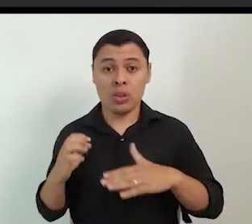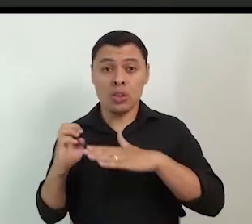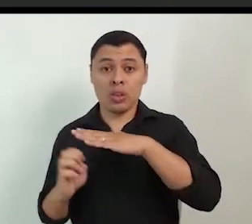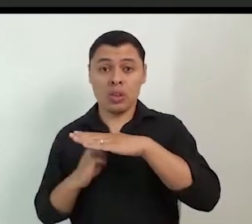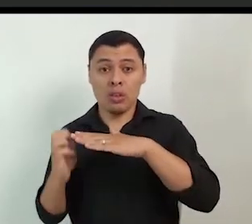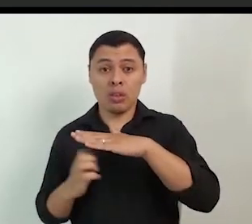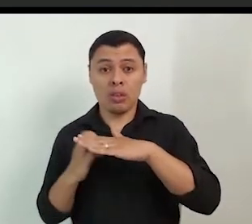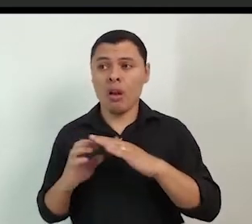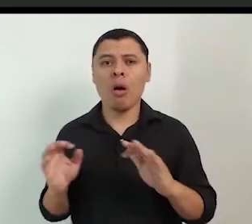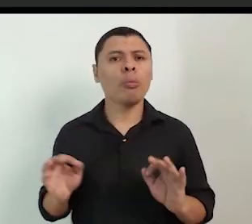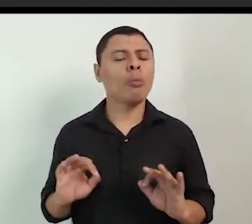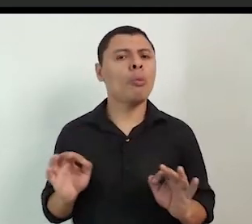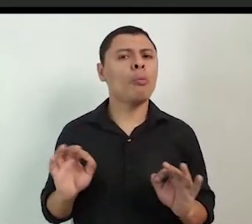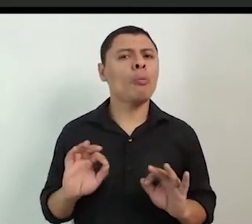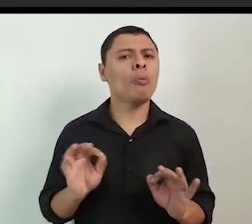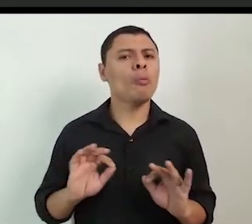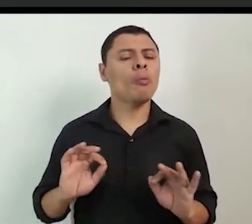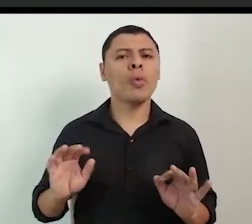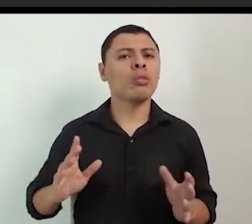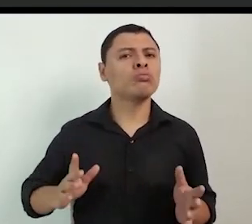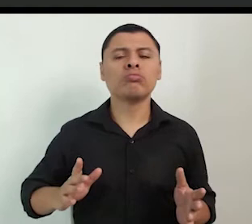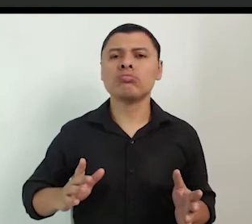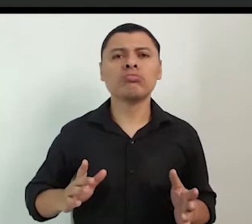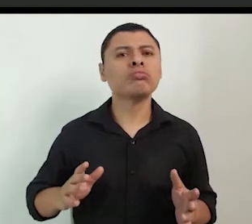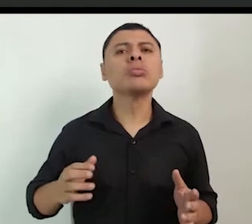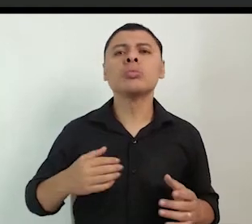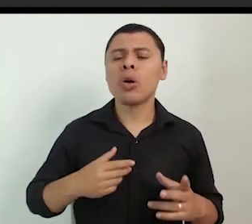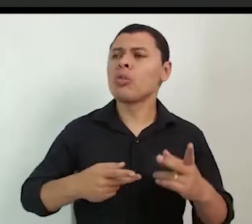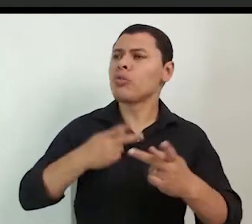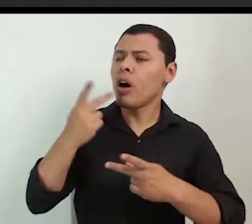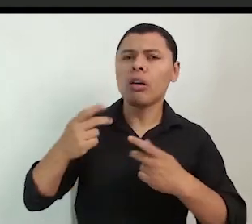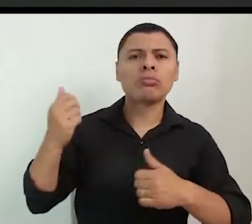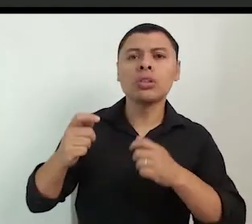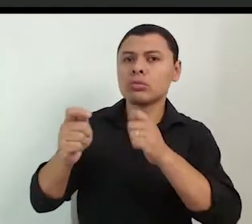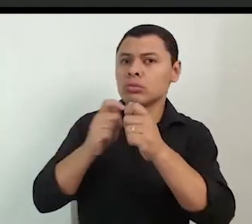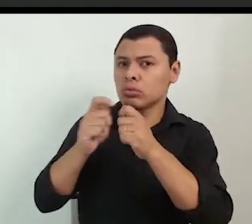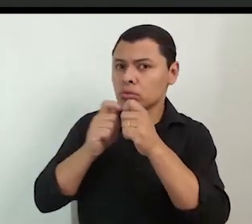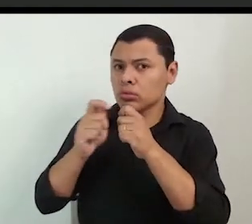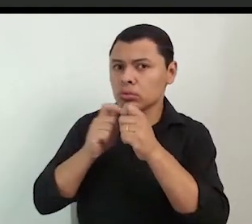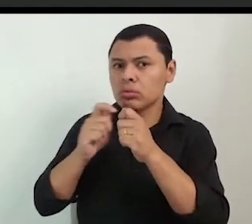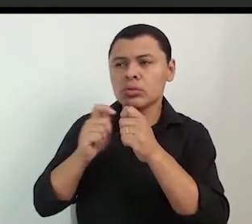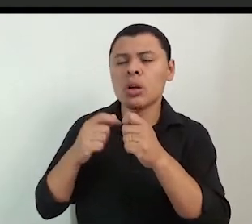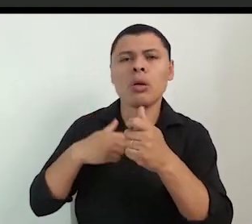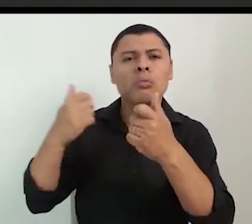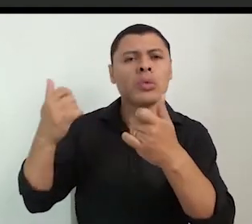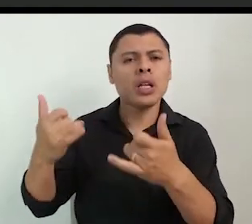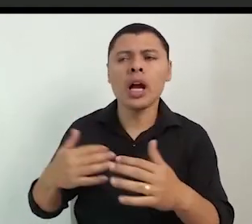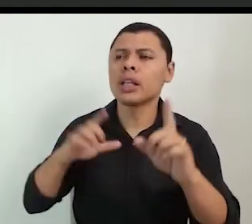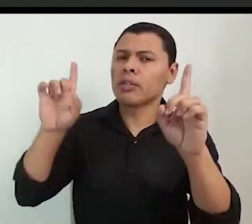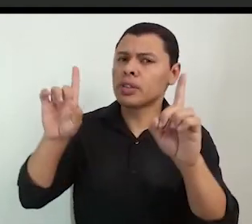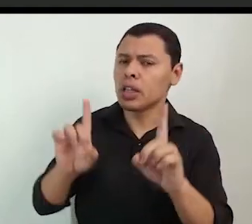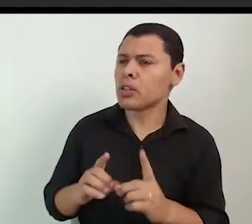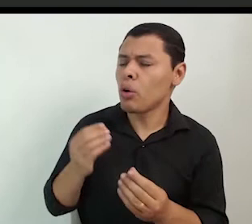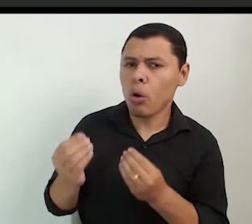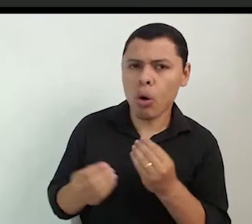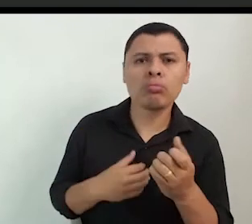barreira desde o início. Eu pude falar em todo o meu processo seletivo da minha deficiência, eu pude